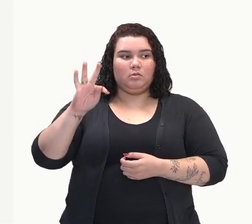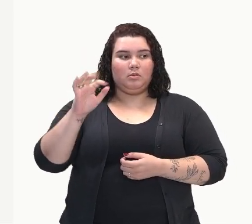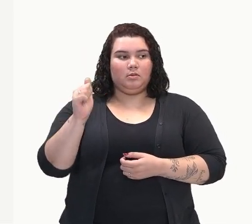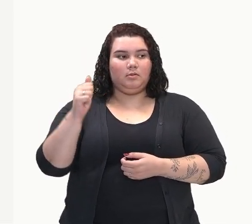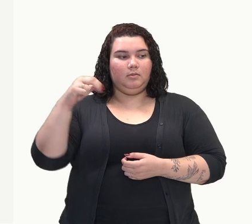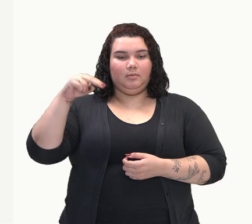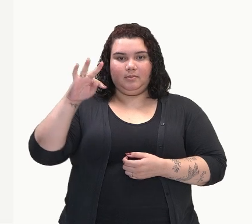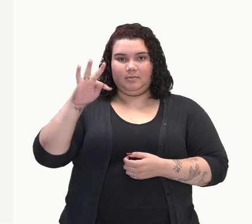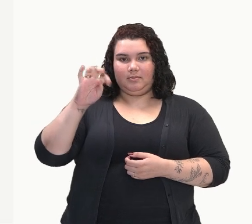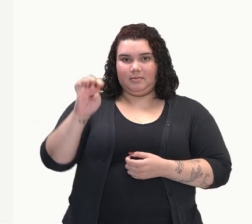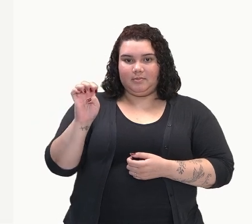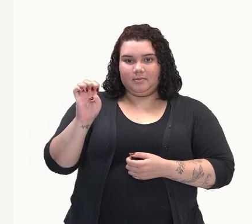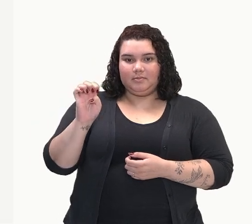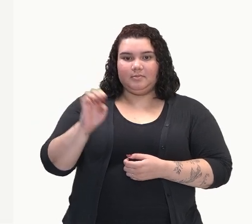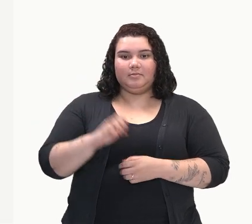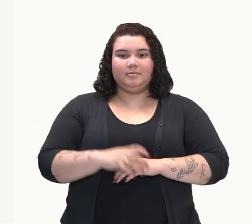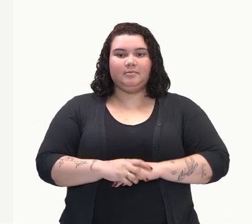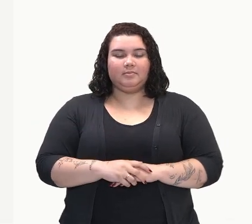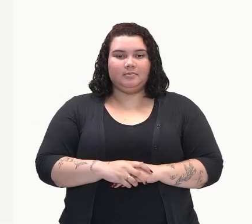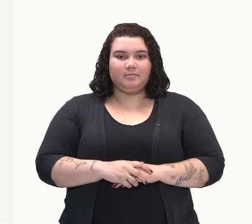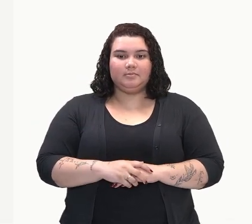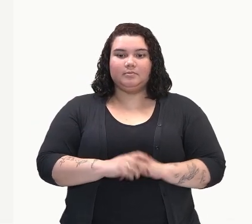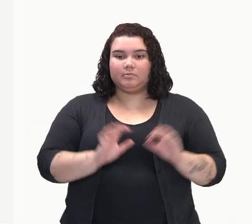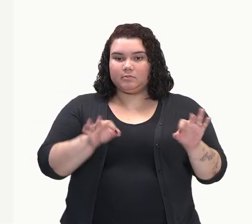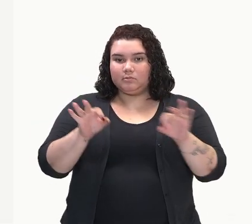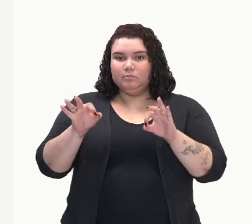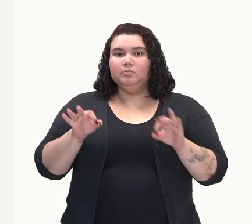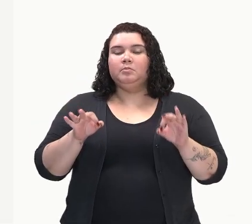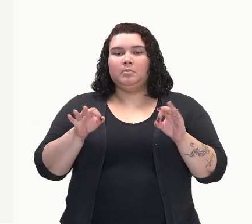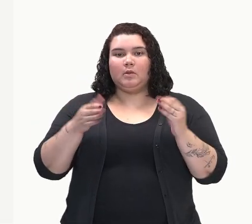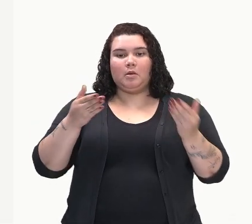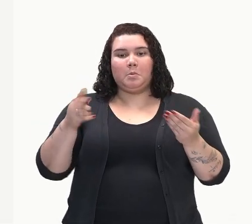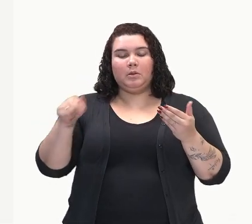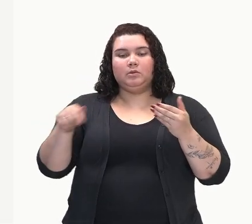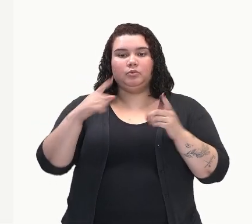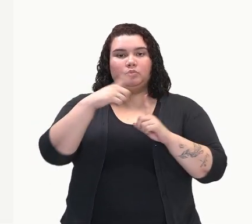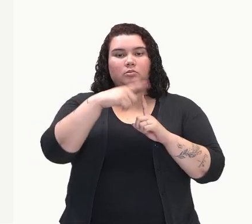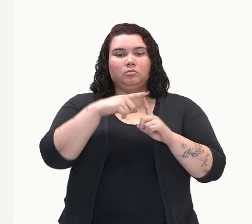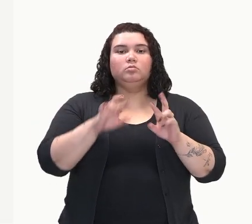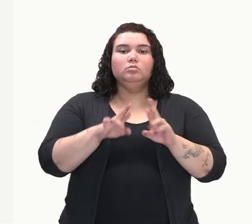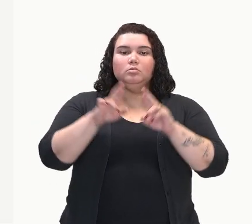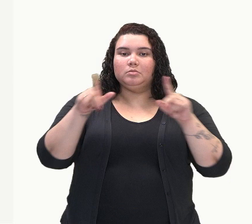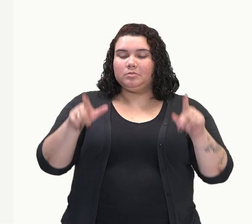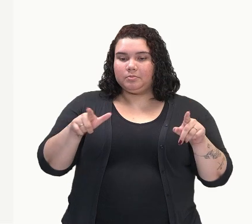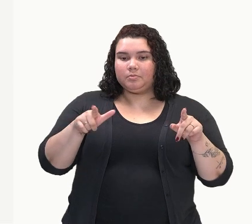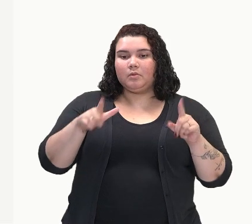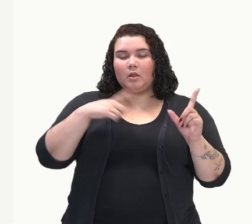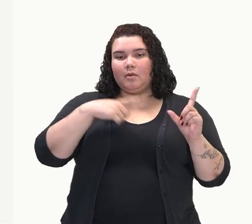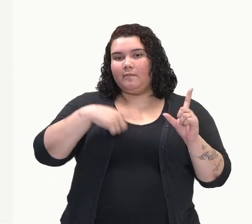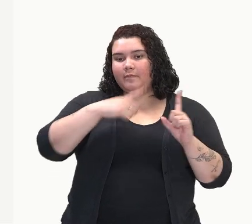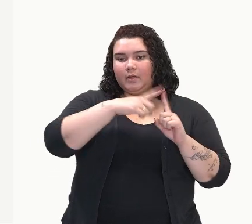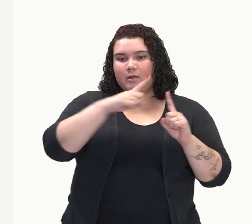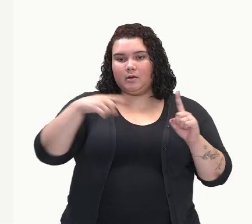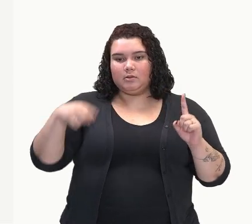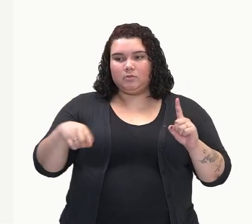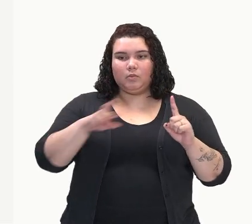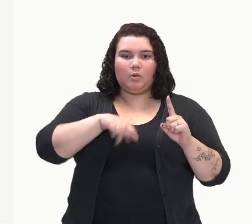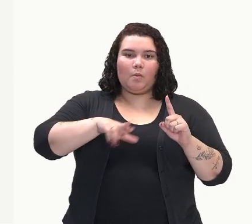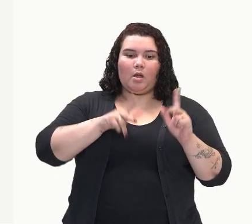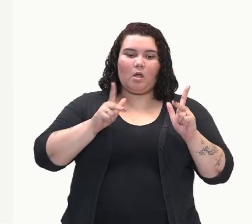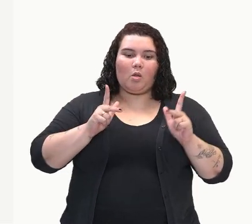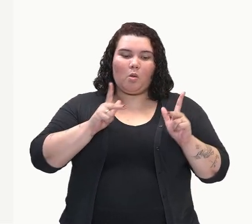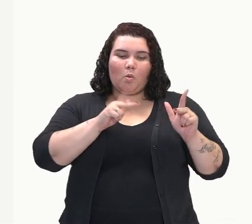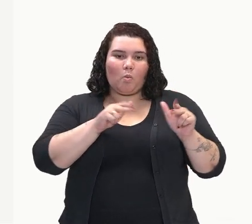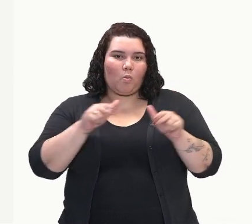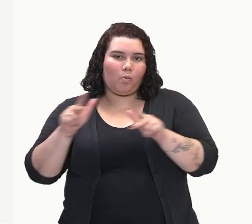representada pelo gráfico aqui, por exemplo, eu tenho uma força qualquer, ela não é constante, ela está variando aí com a distância, né? Está